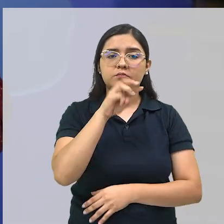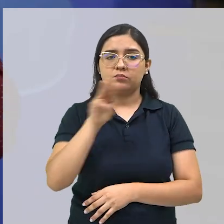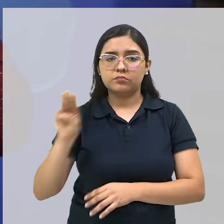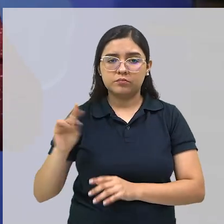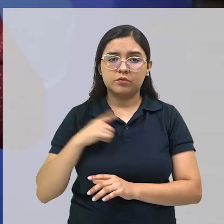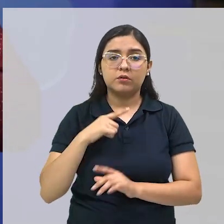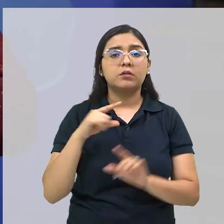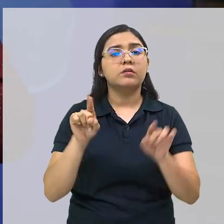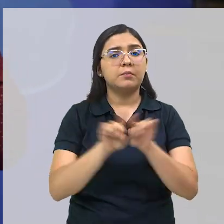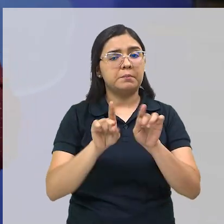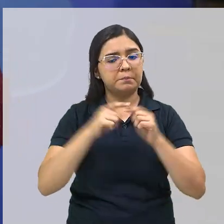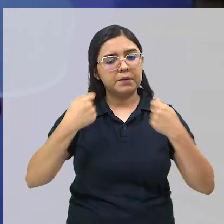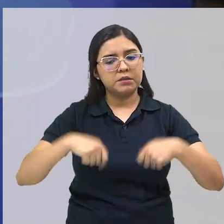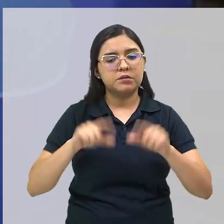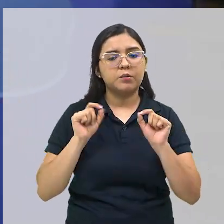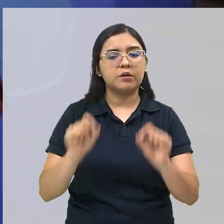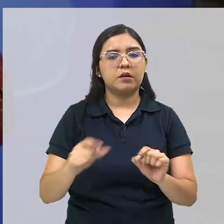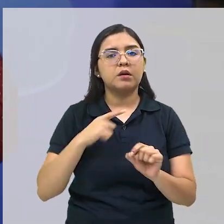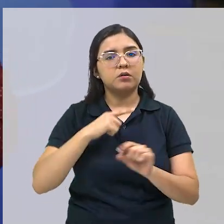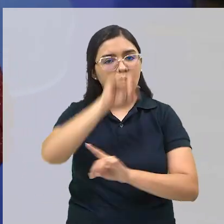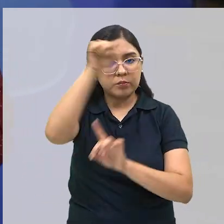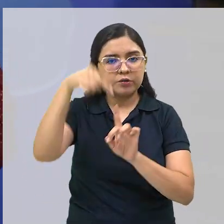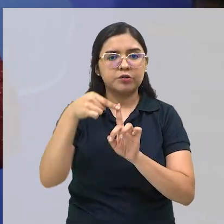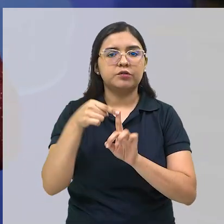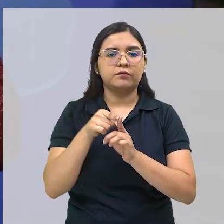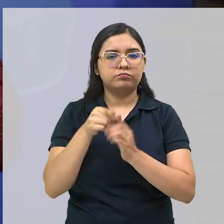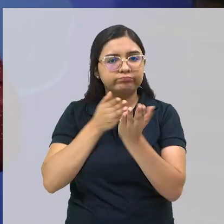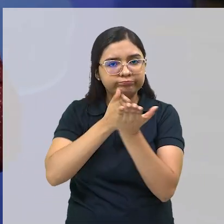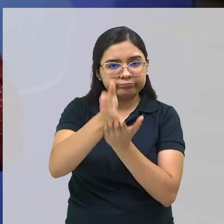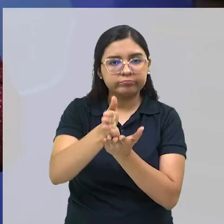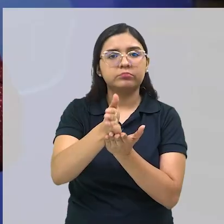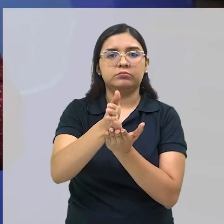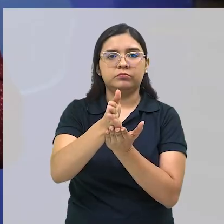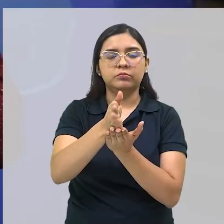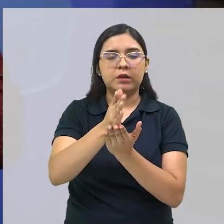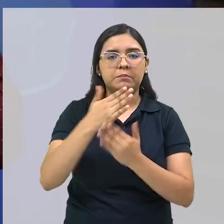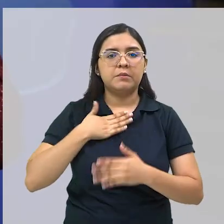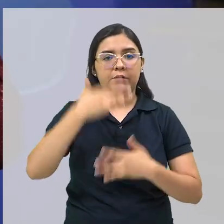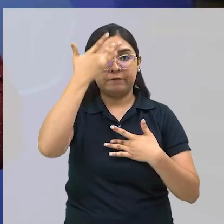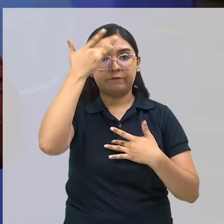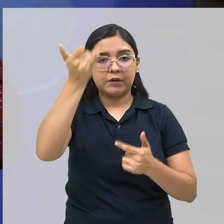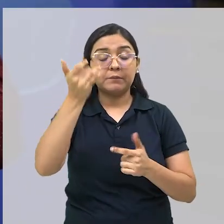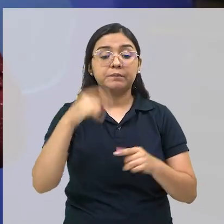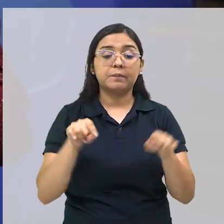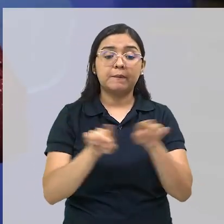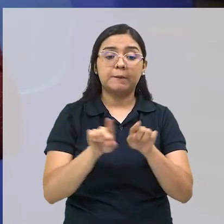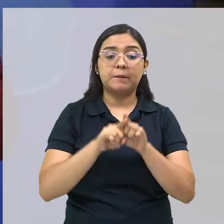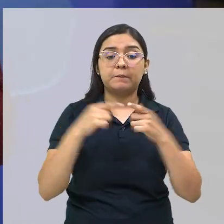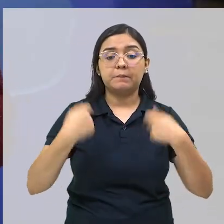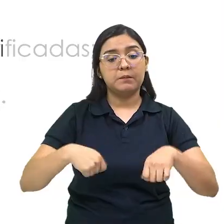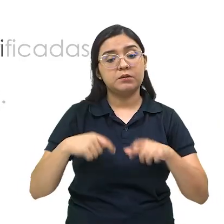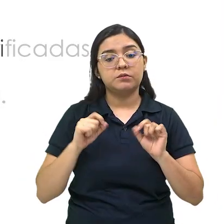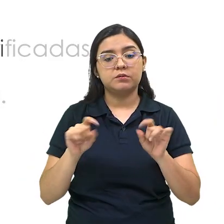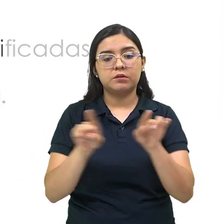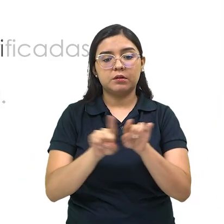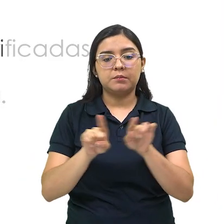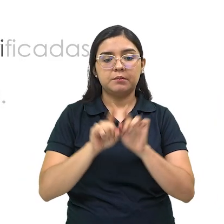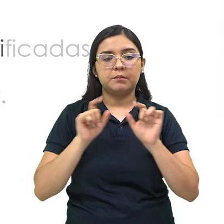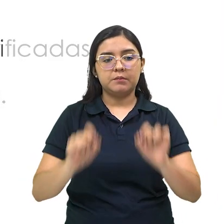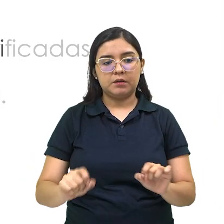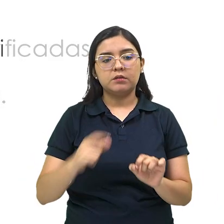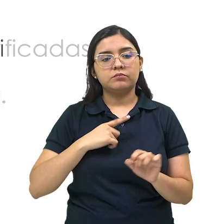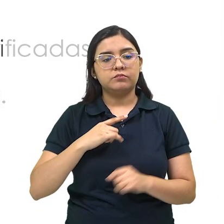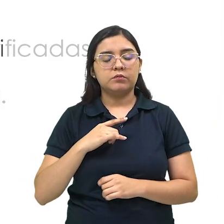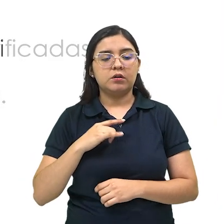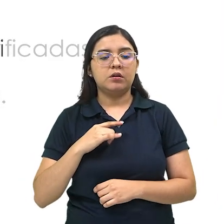esse aplicativo, eles precisam fazer com que eu tenha um caminho para seguir na minha fé. Eu preciso, de repente, contar e